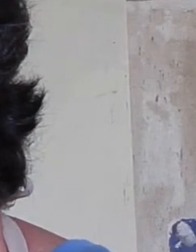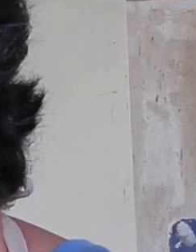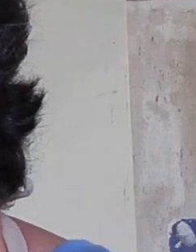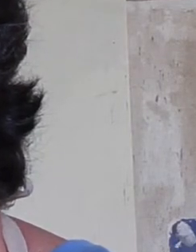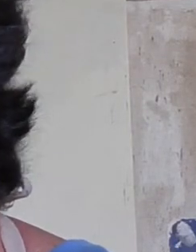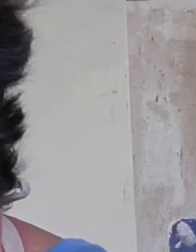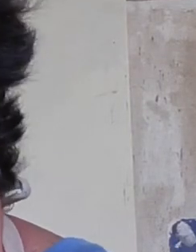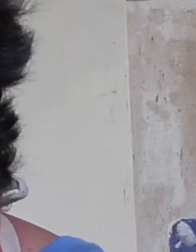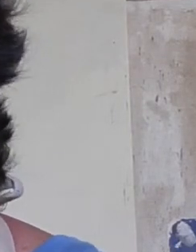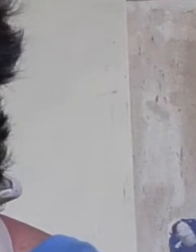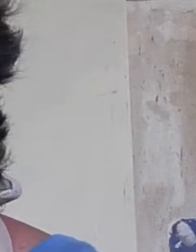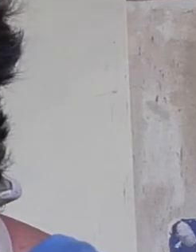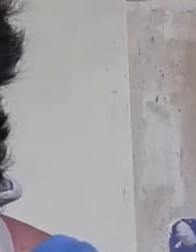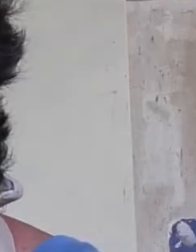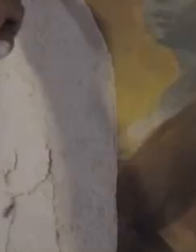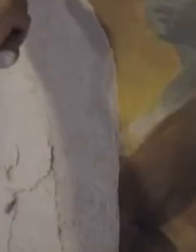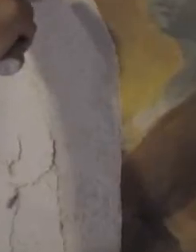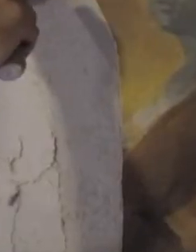mudança se estabelece.